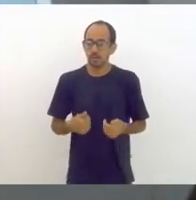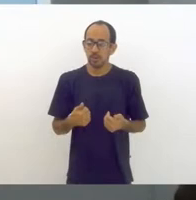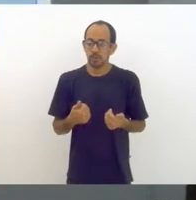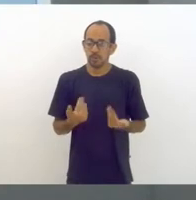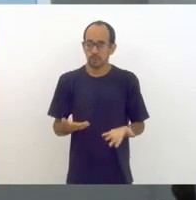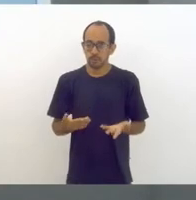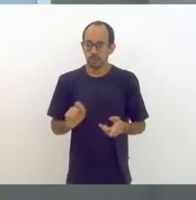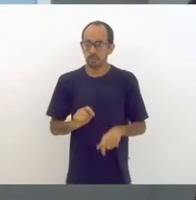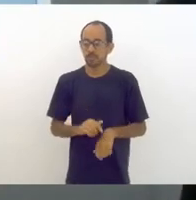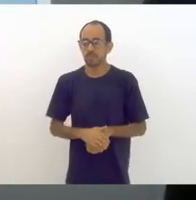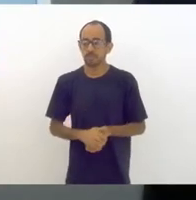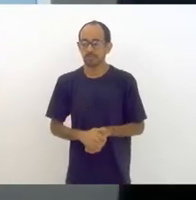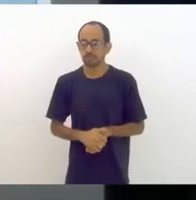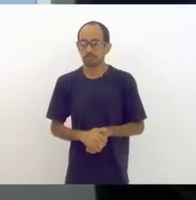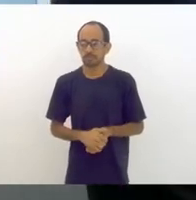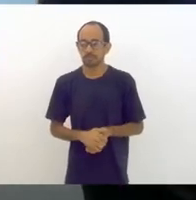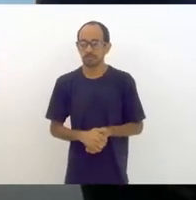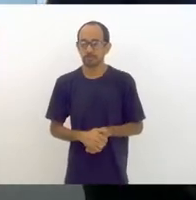Bom,